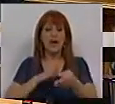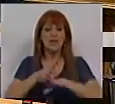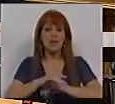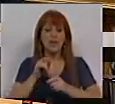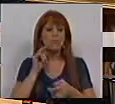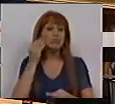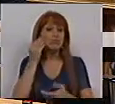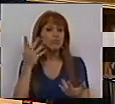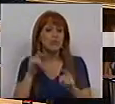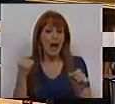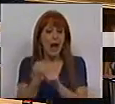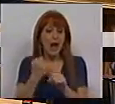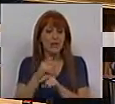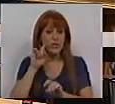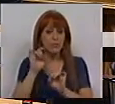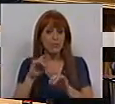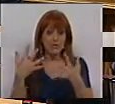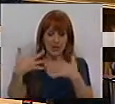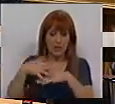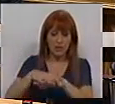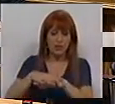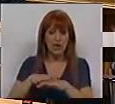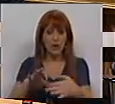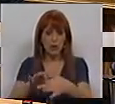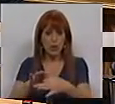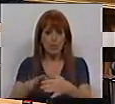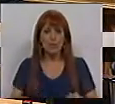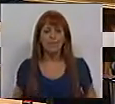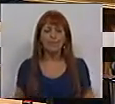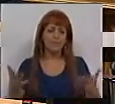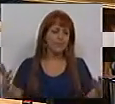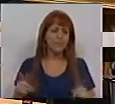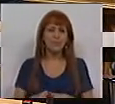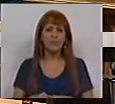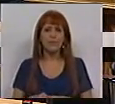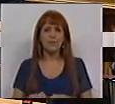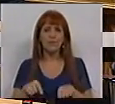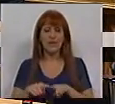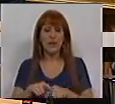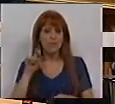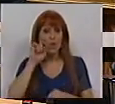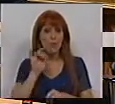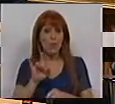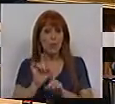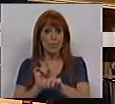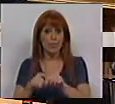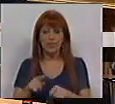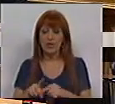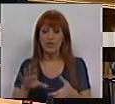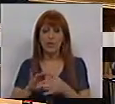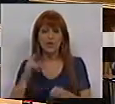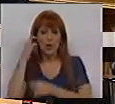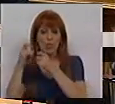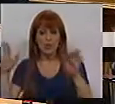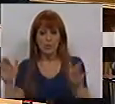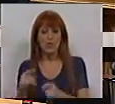de uma abordagem ativa de prevenção integrada e cooperativa. Ora, a componente da prevenção e da redução da